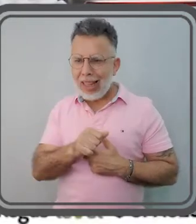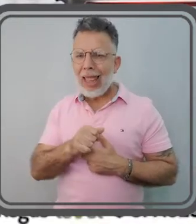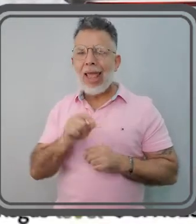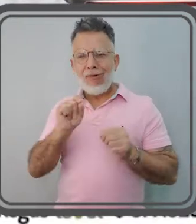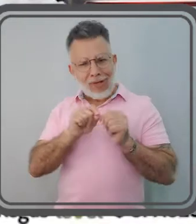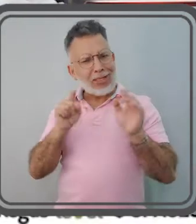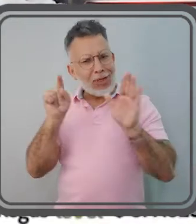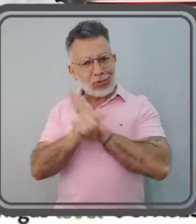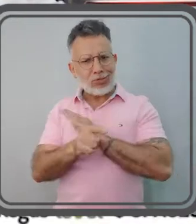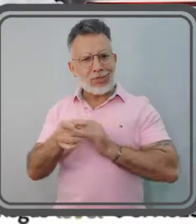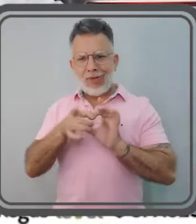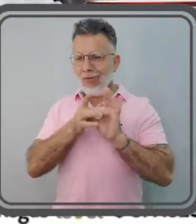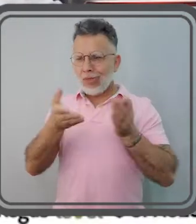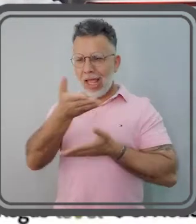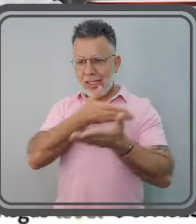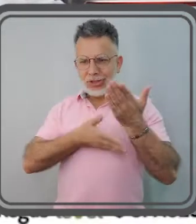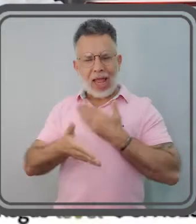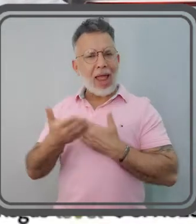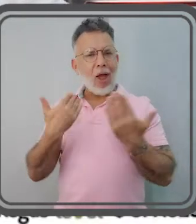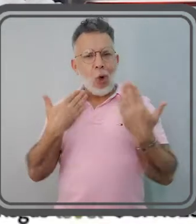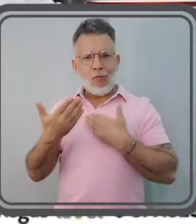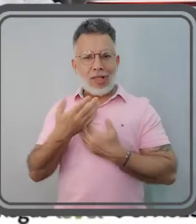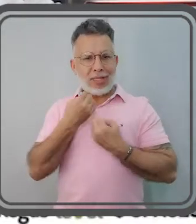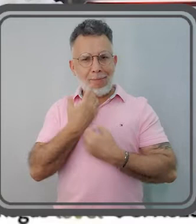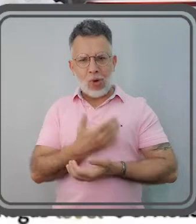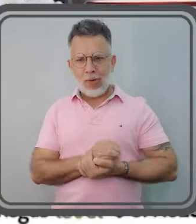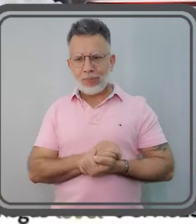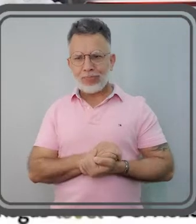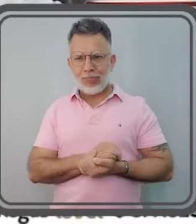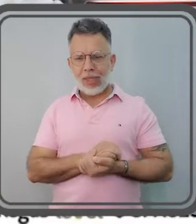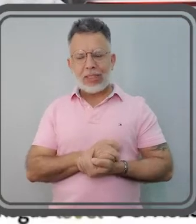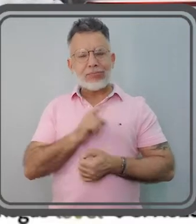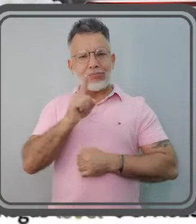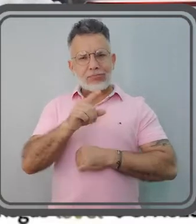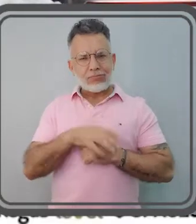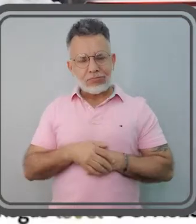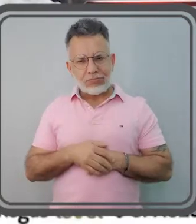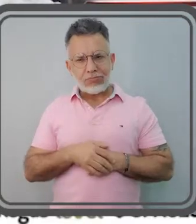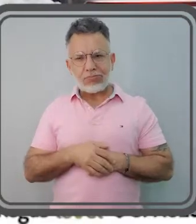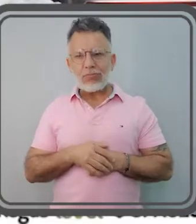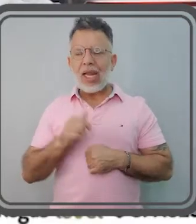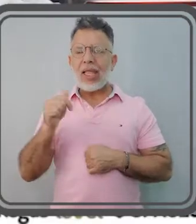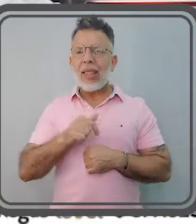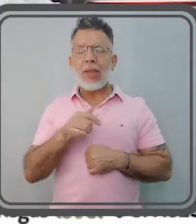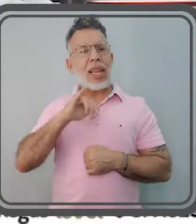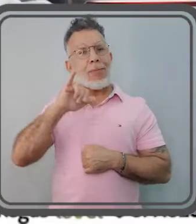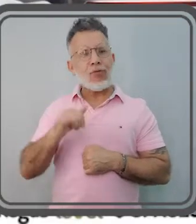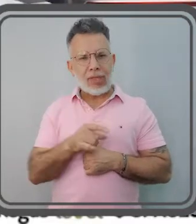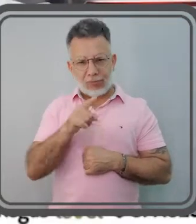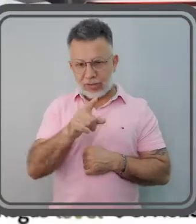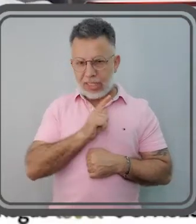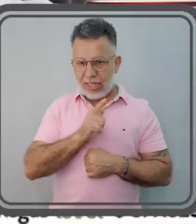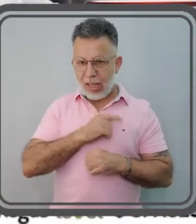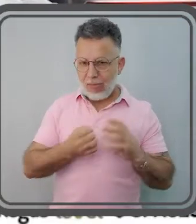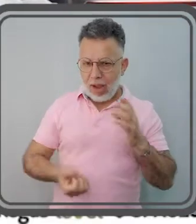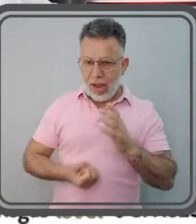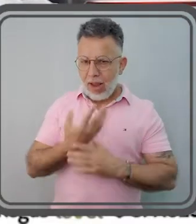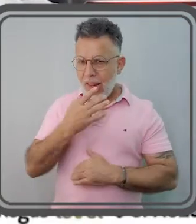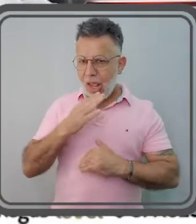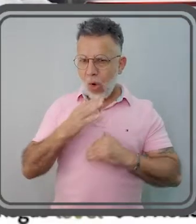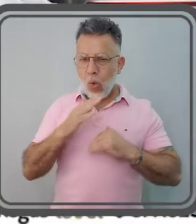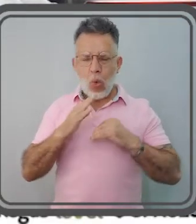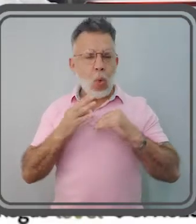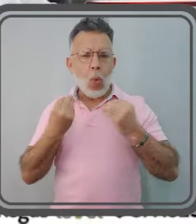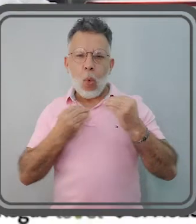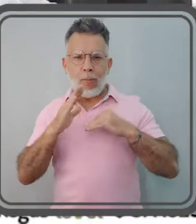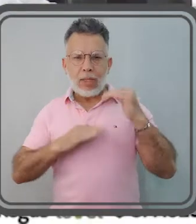aí, Lucas, eu queria já aproveitar o gancho. Então, você montou... Quando que foi que você montou a unidade piloto? Foi